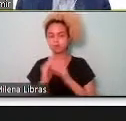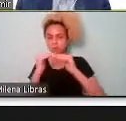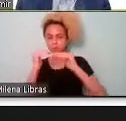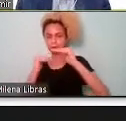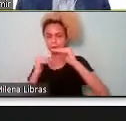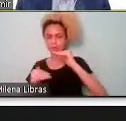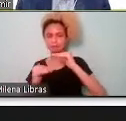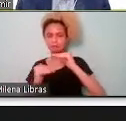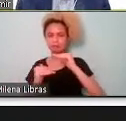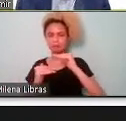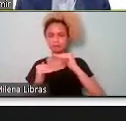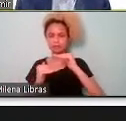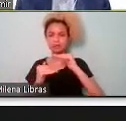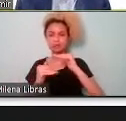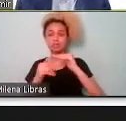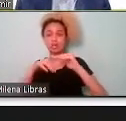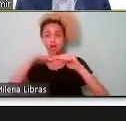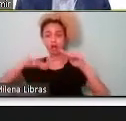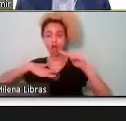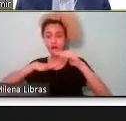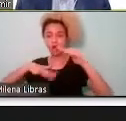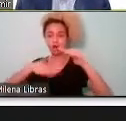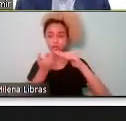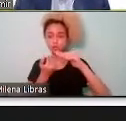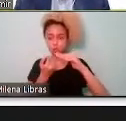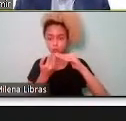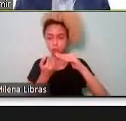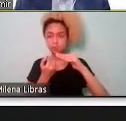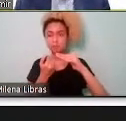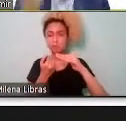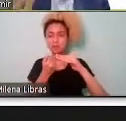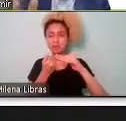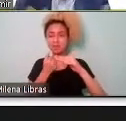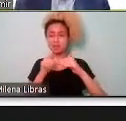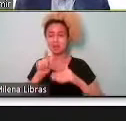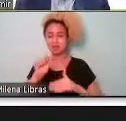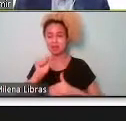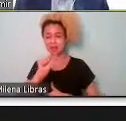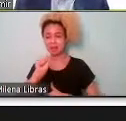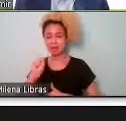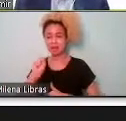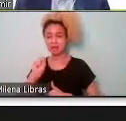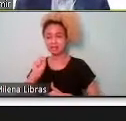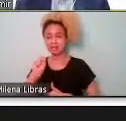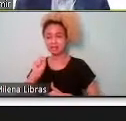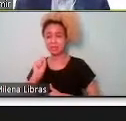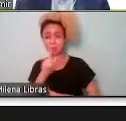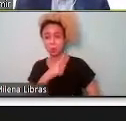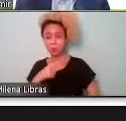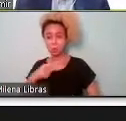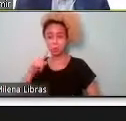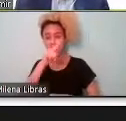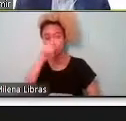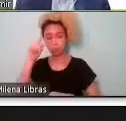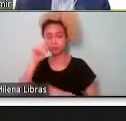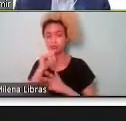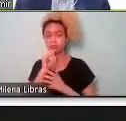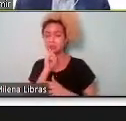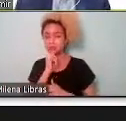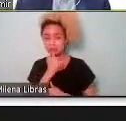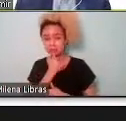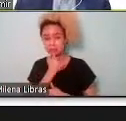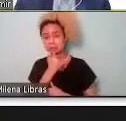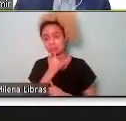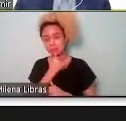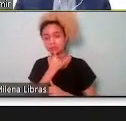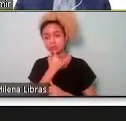da praça de alimentação, teve um vazamento de gás, uma implosão, infelizmente. Aí os resultados, né, Isso